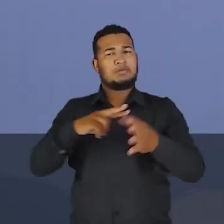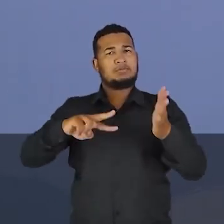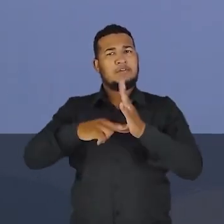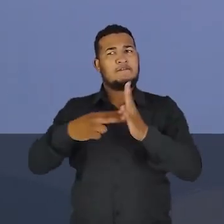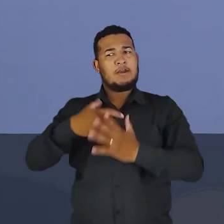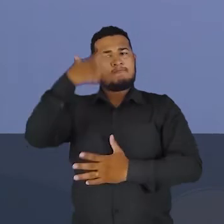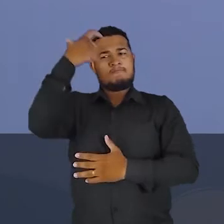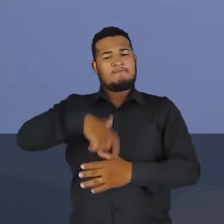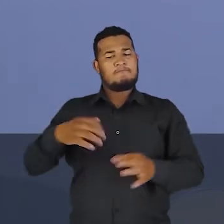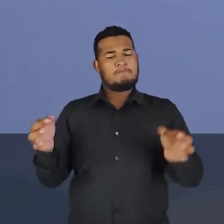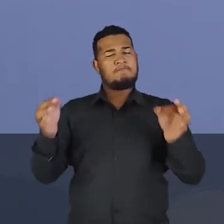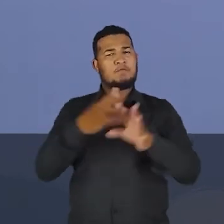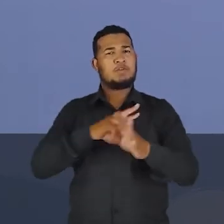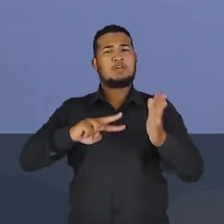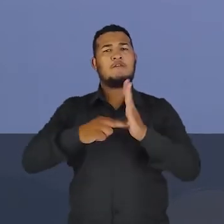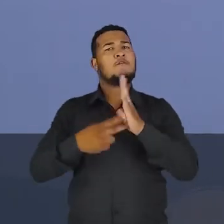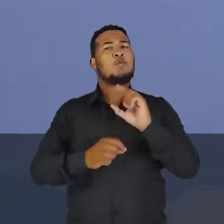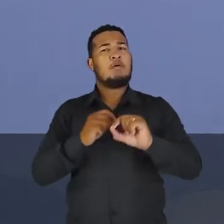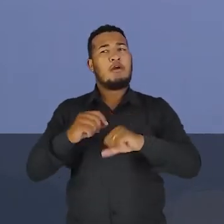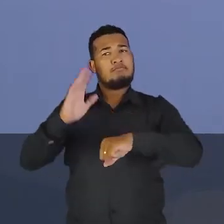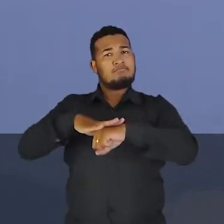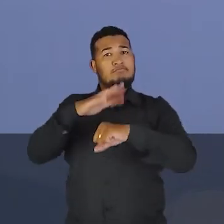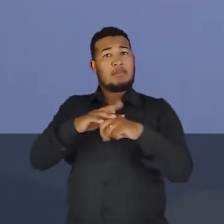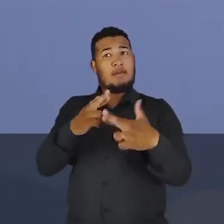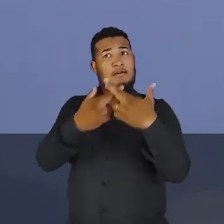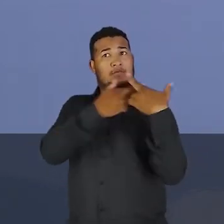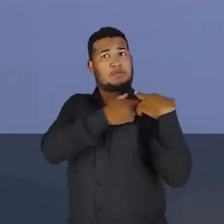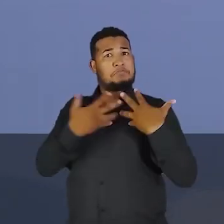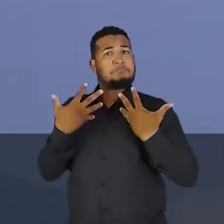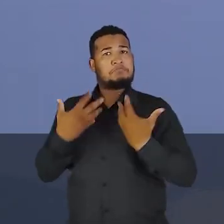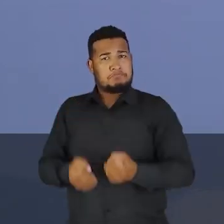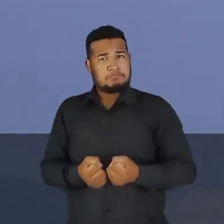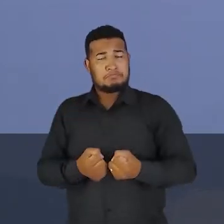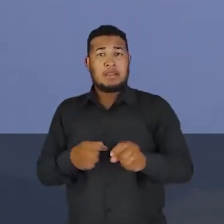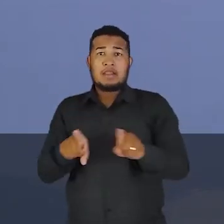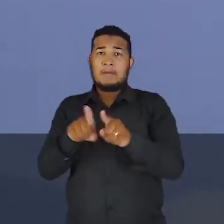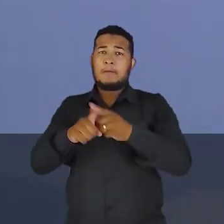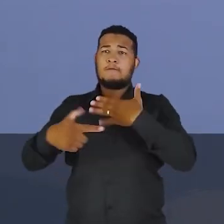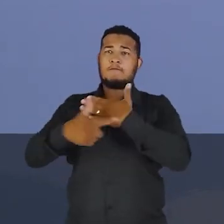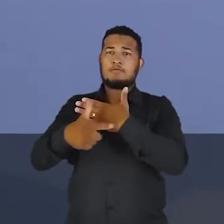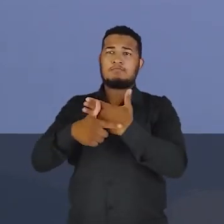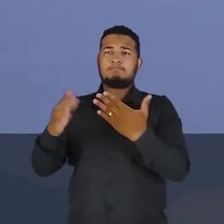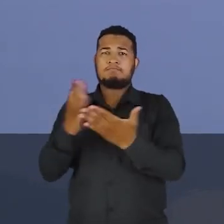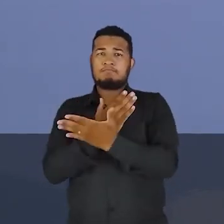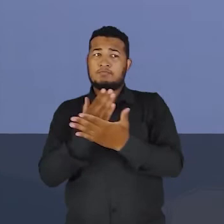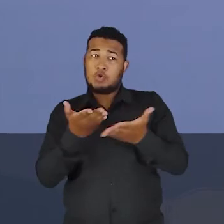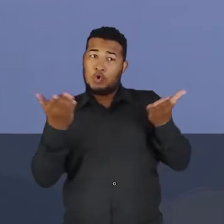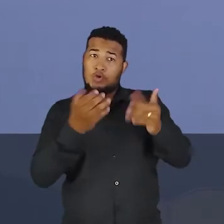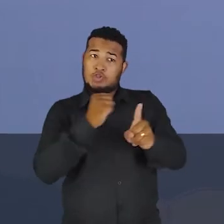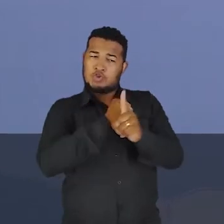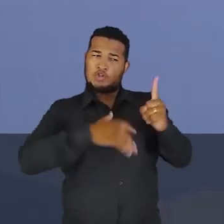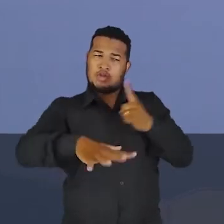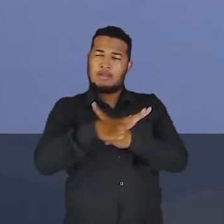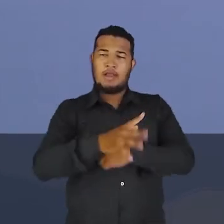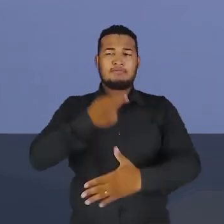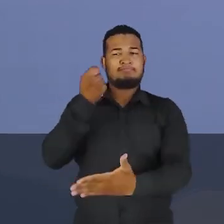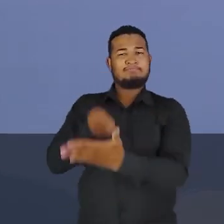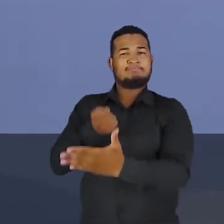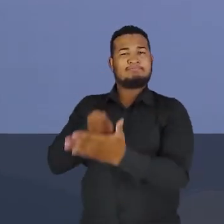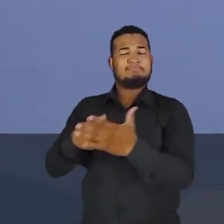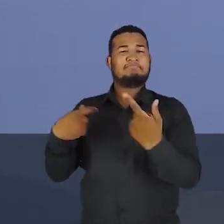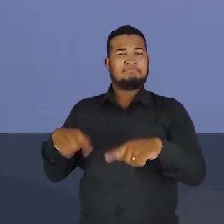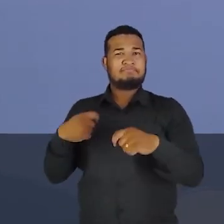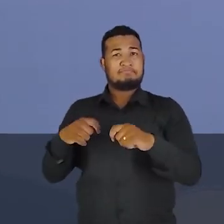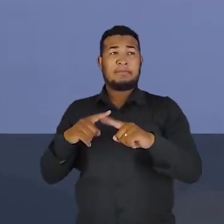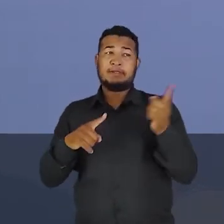indivíduo pleno. Significa em assumir responsabilidades, papéis que a sociedade hoje cobra e que, no fundo,